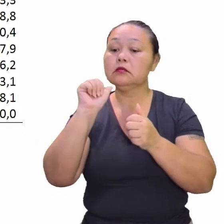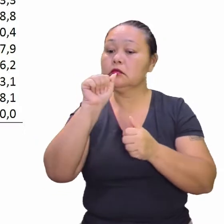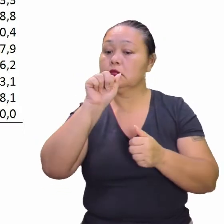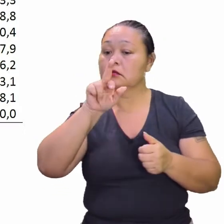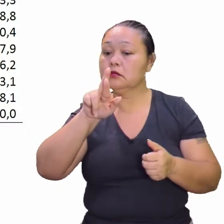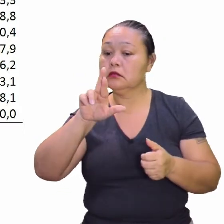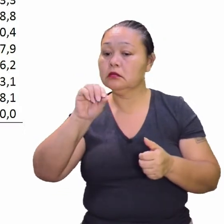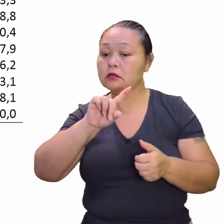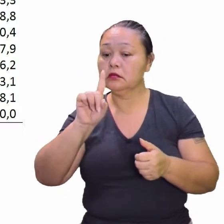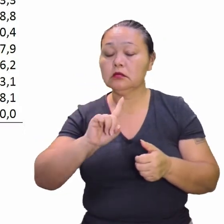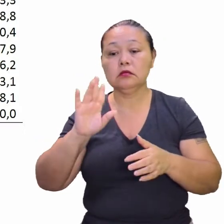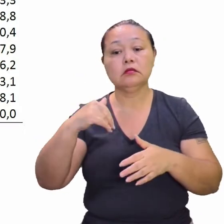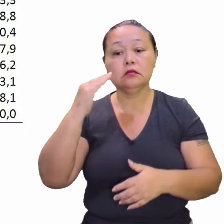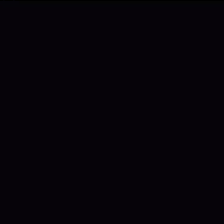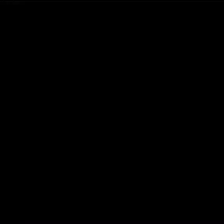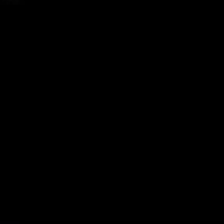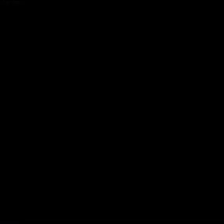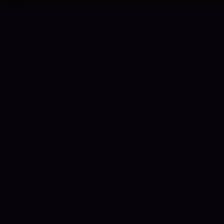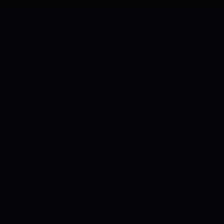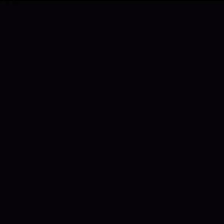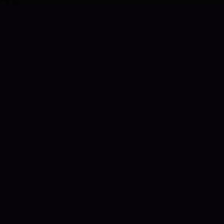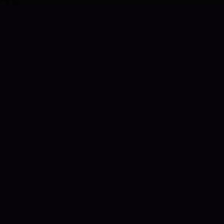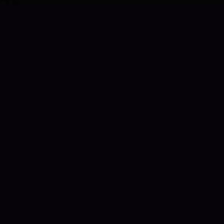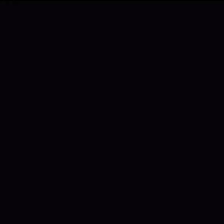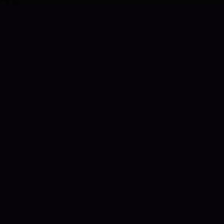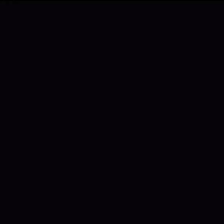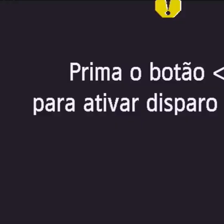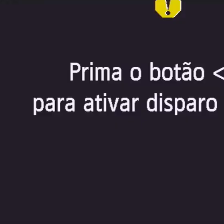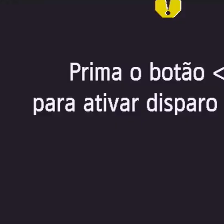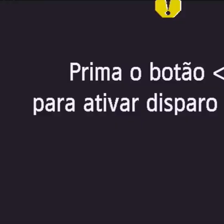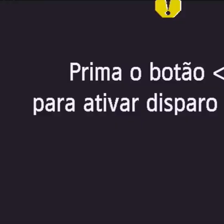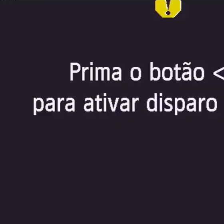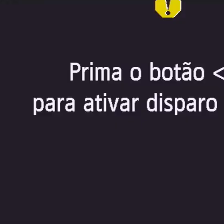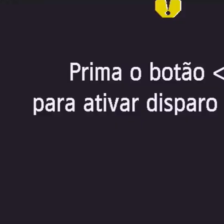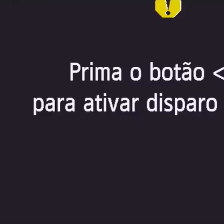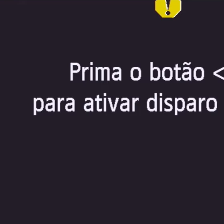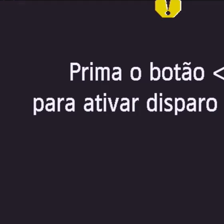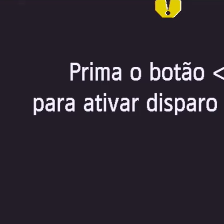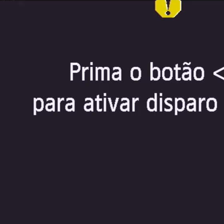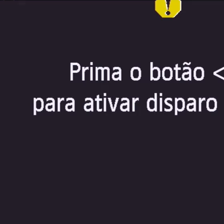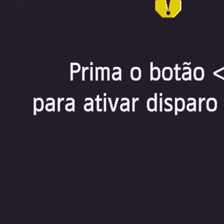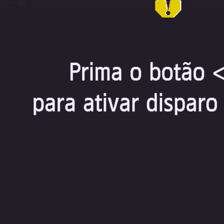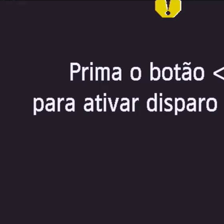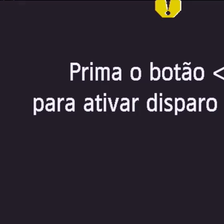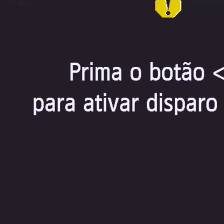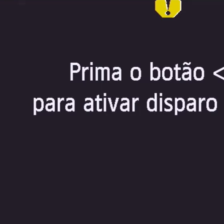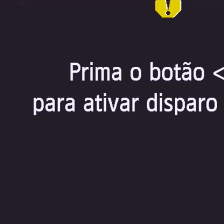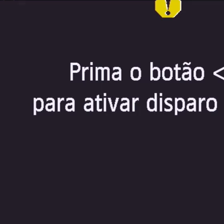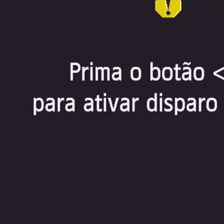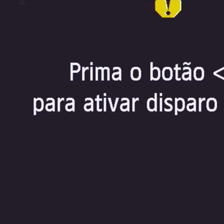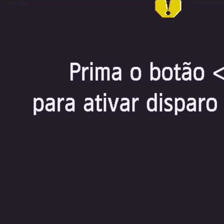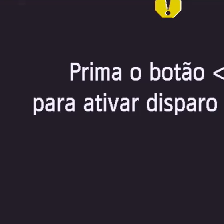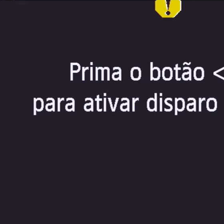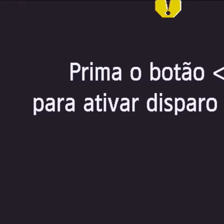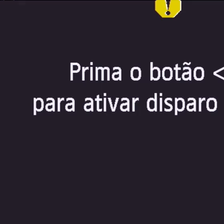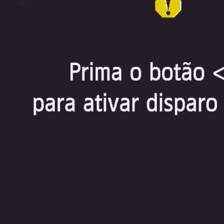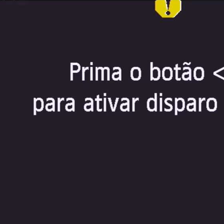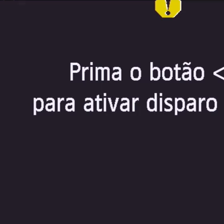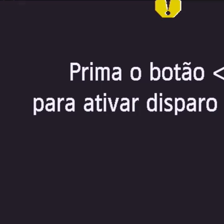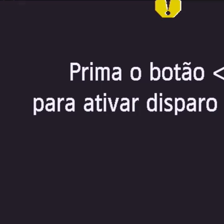ele. Exatamente. Entendeu? Então, nesse contexto, geralmente esse arroz é para